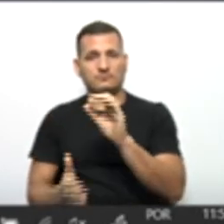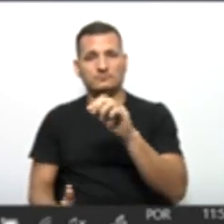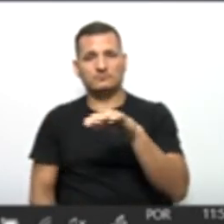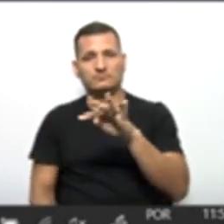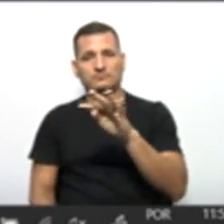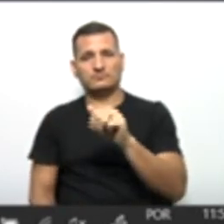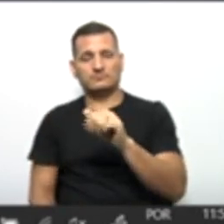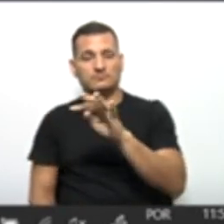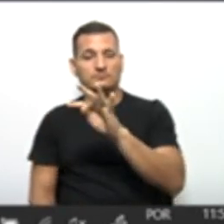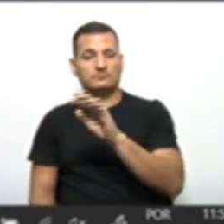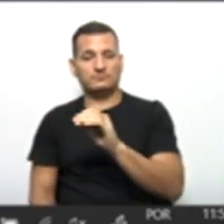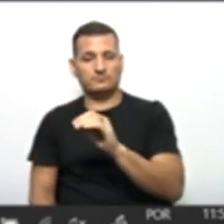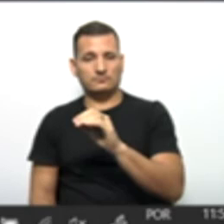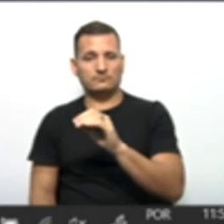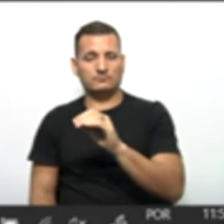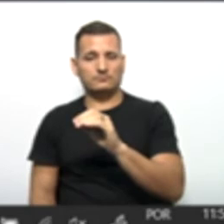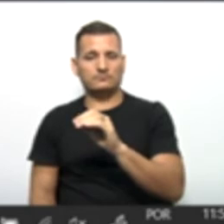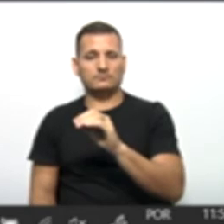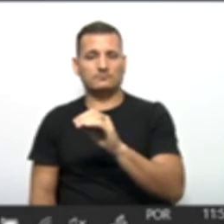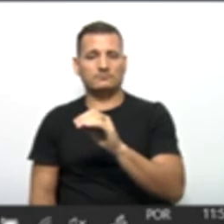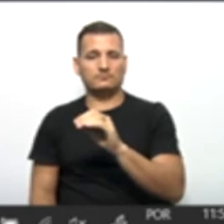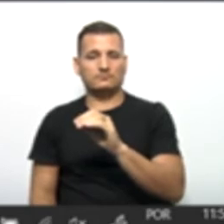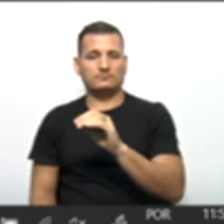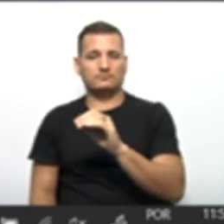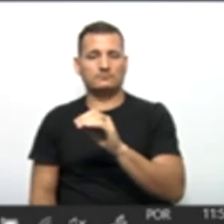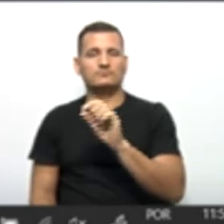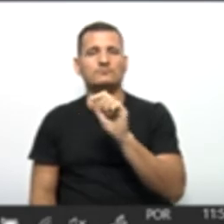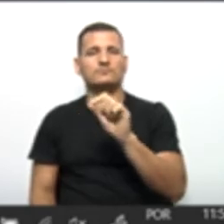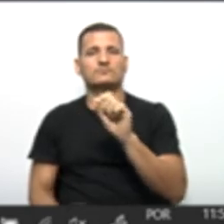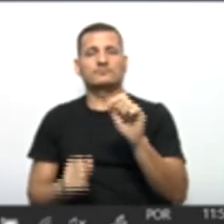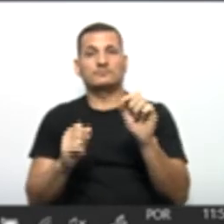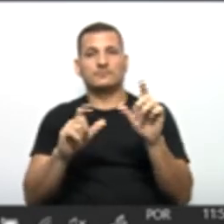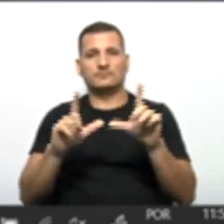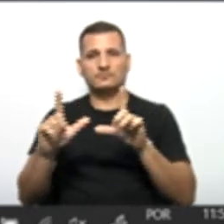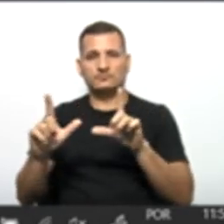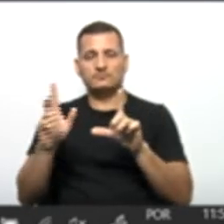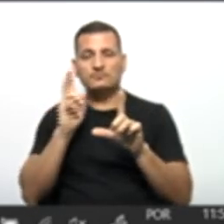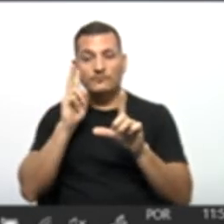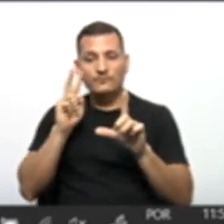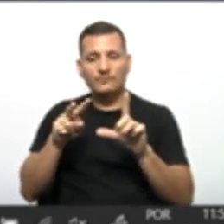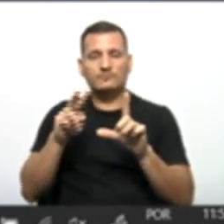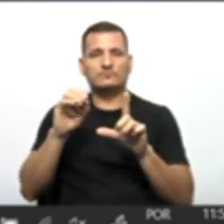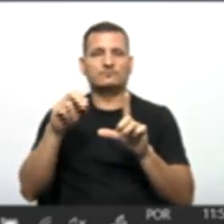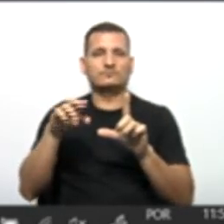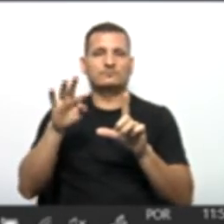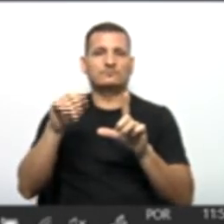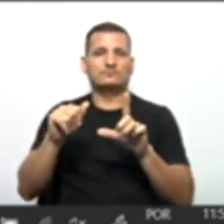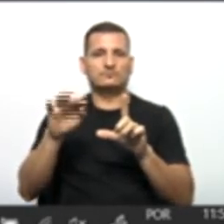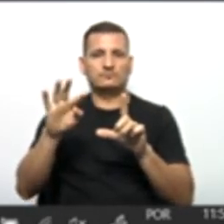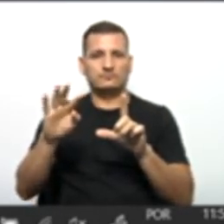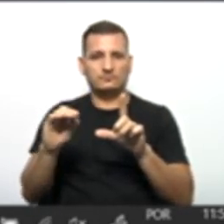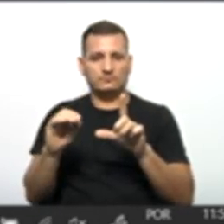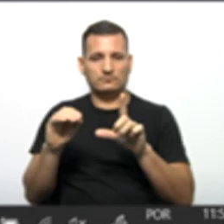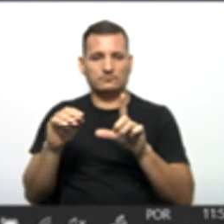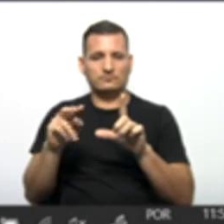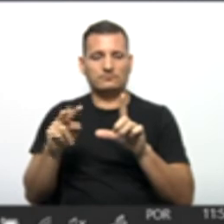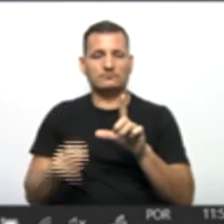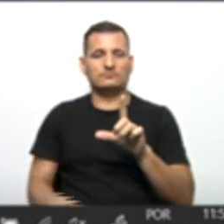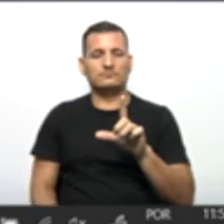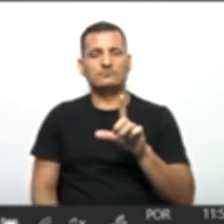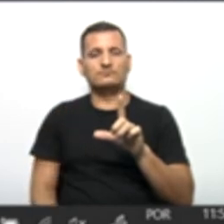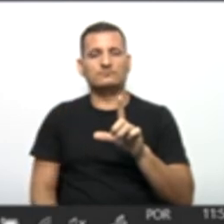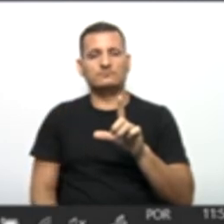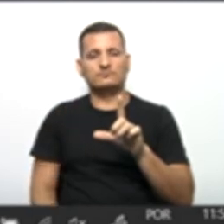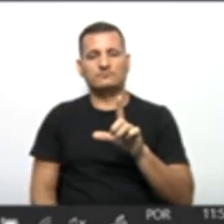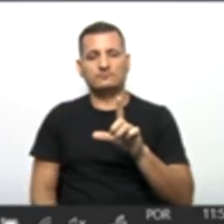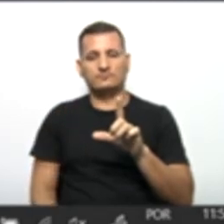e redirecionando para a página ver contatos estão lá na nossa página ver contatos que é onde